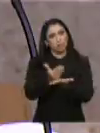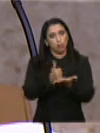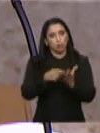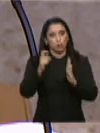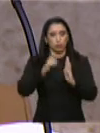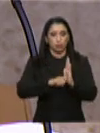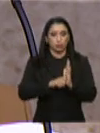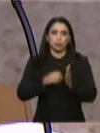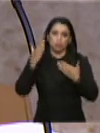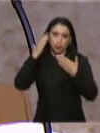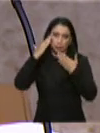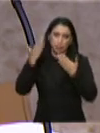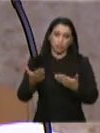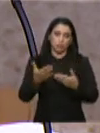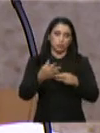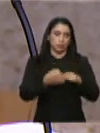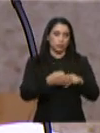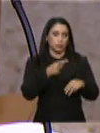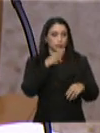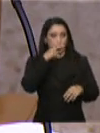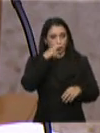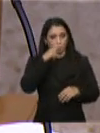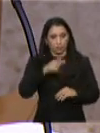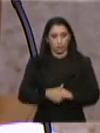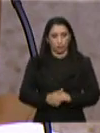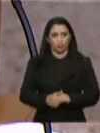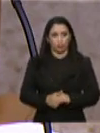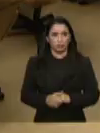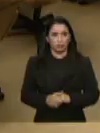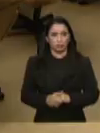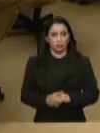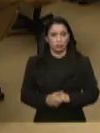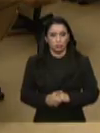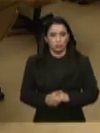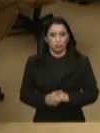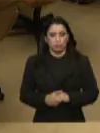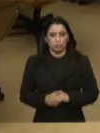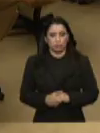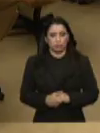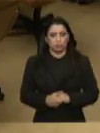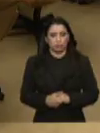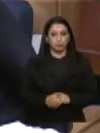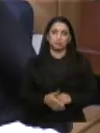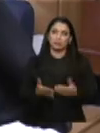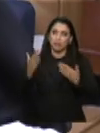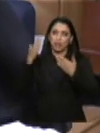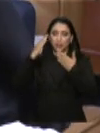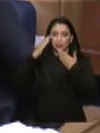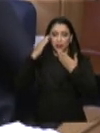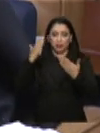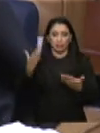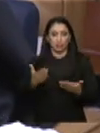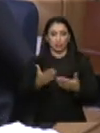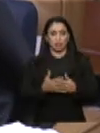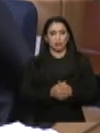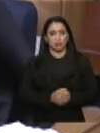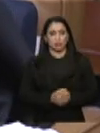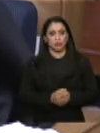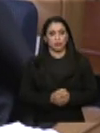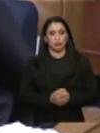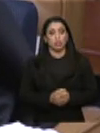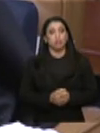Agradeço a parte, ministro Luiz Edson Fachin. Eu agradeço, sou eu quem agradece a Vossa Excelência, e